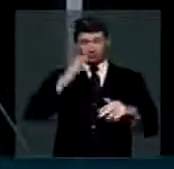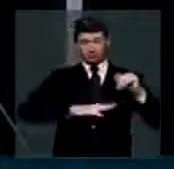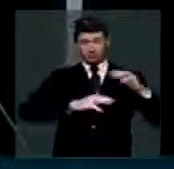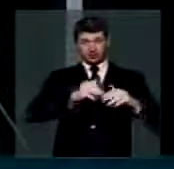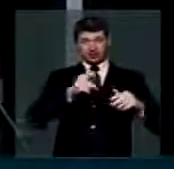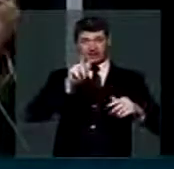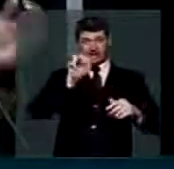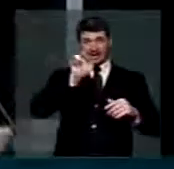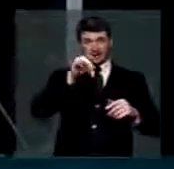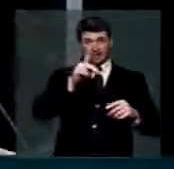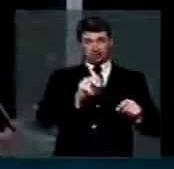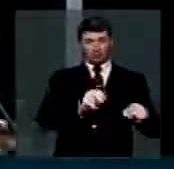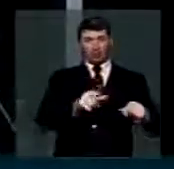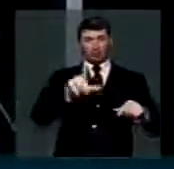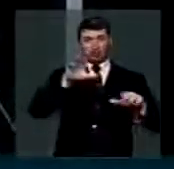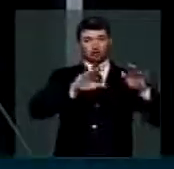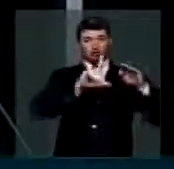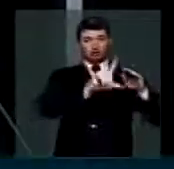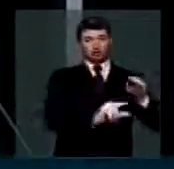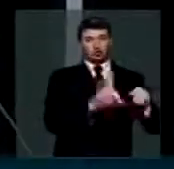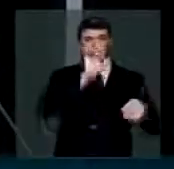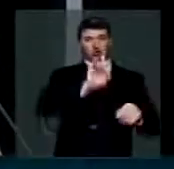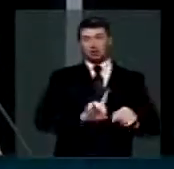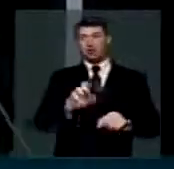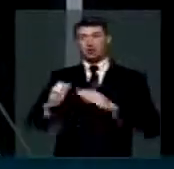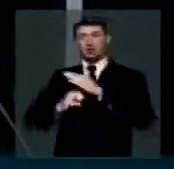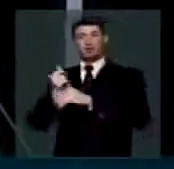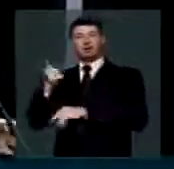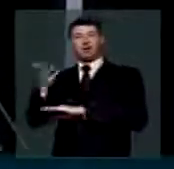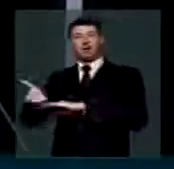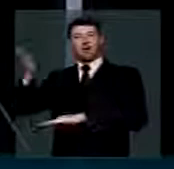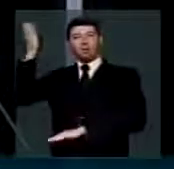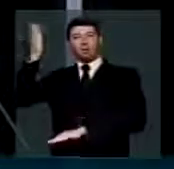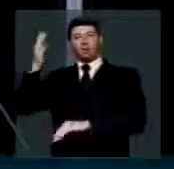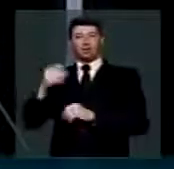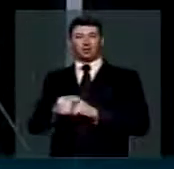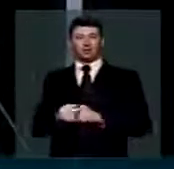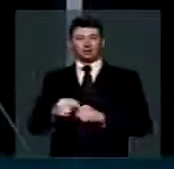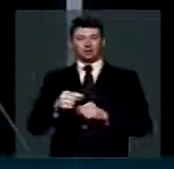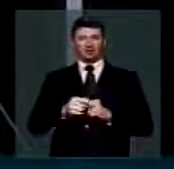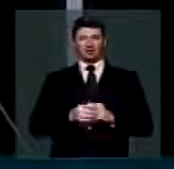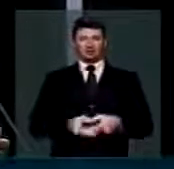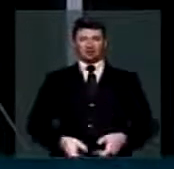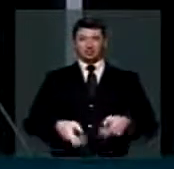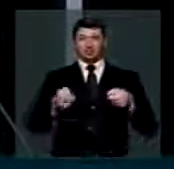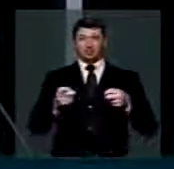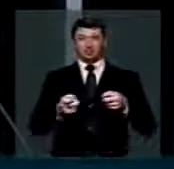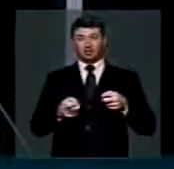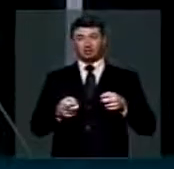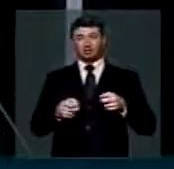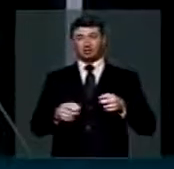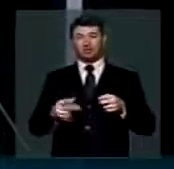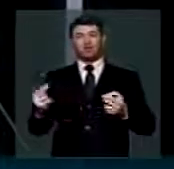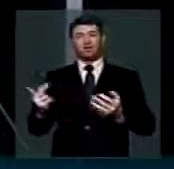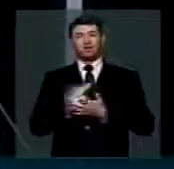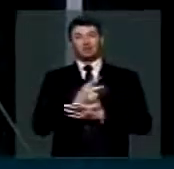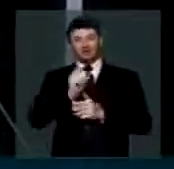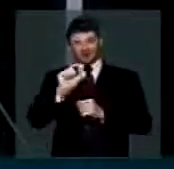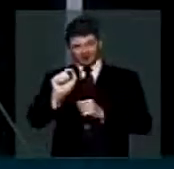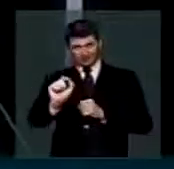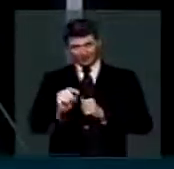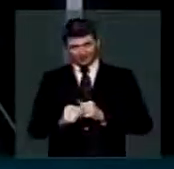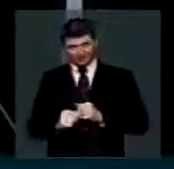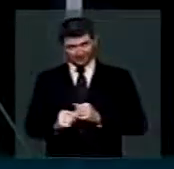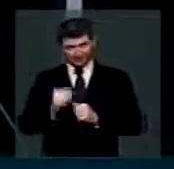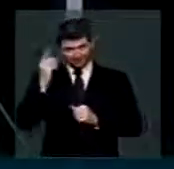garimpeiros e aumentaram o direito dessa empresa Colossos lá na mina. De tal ponto, senhor presidente,